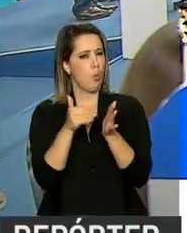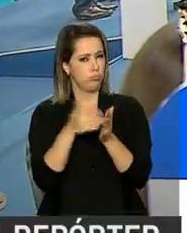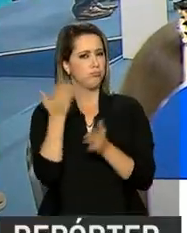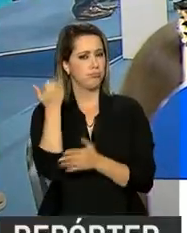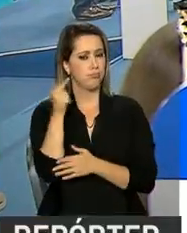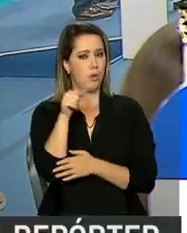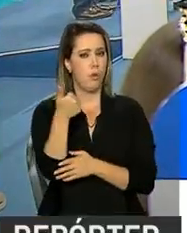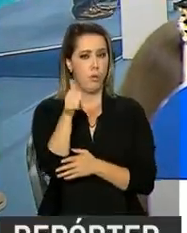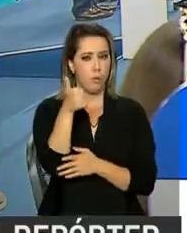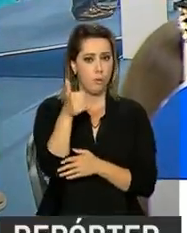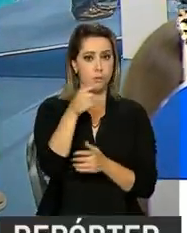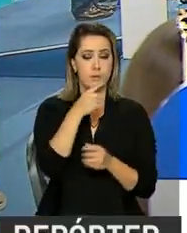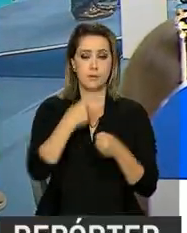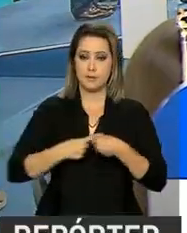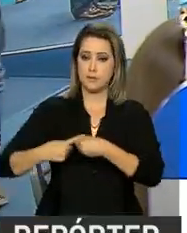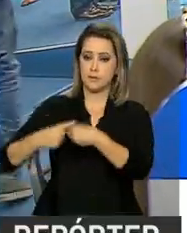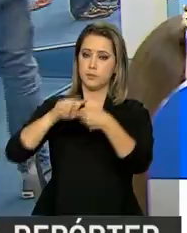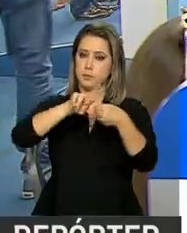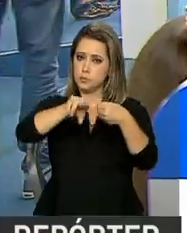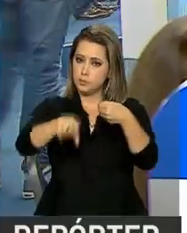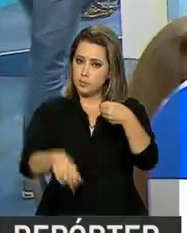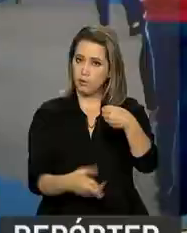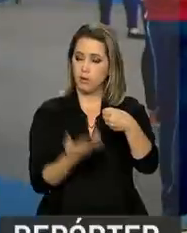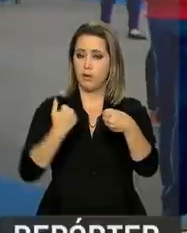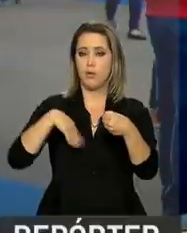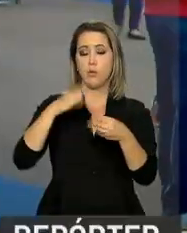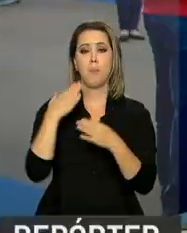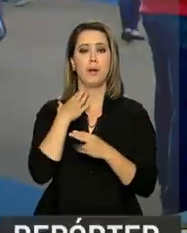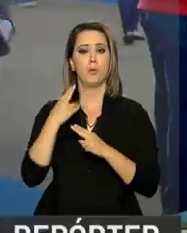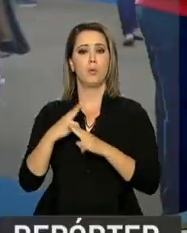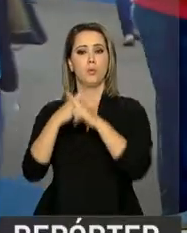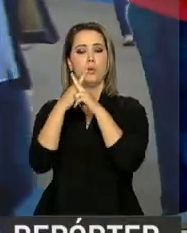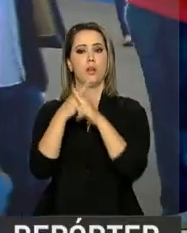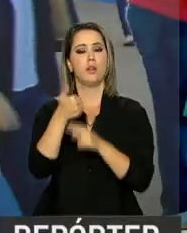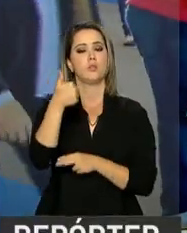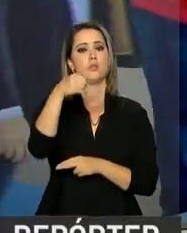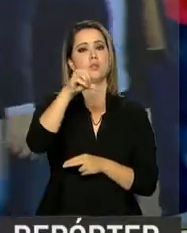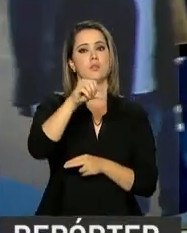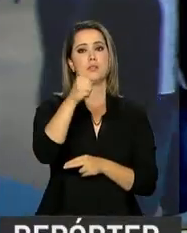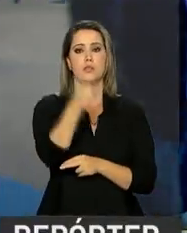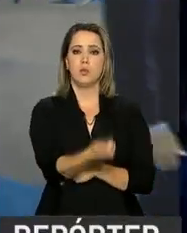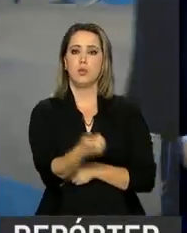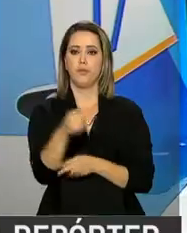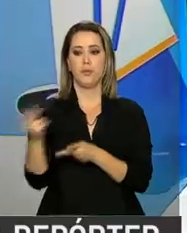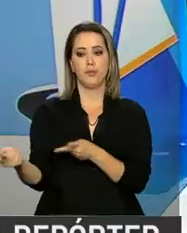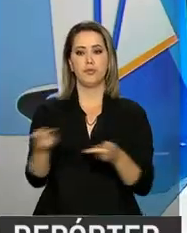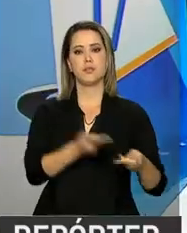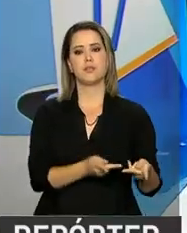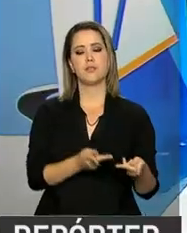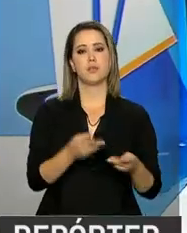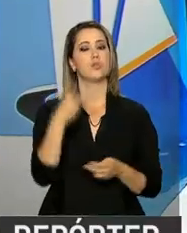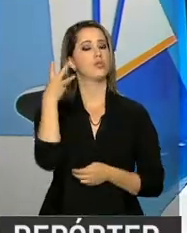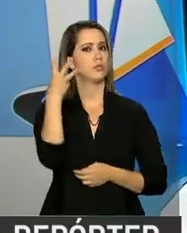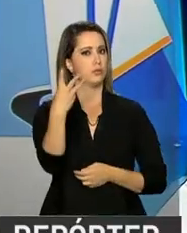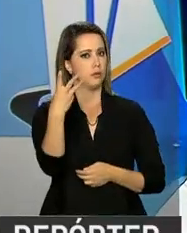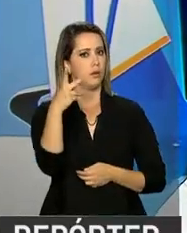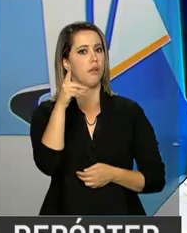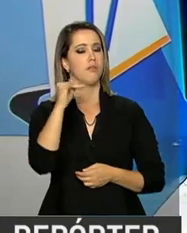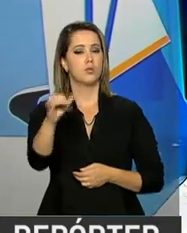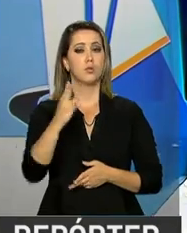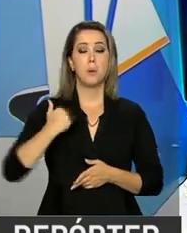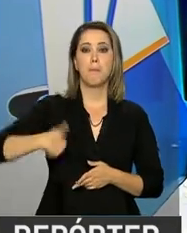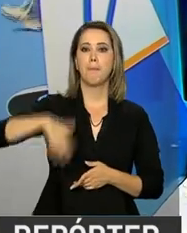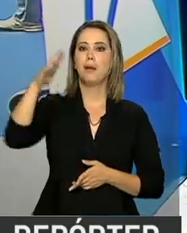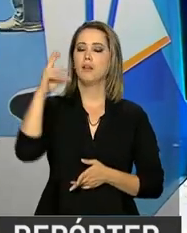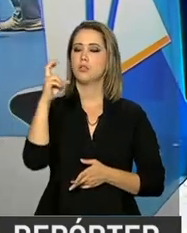realizado em 11 cidades, a Caixa recebeu 191.000 visitantes. Em 3 dias, foram